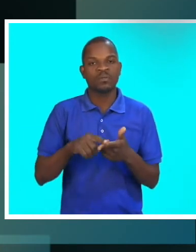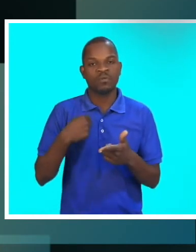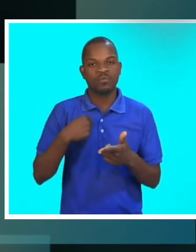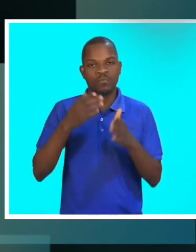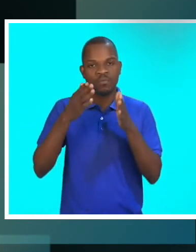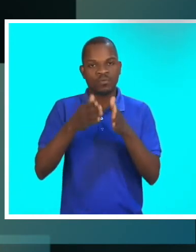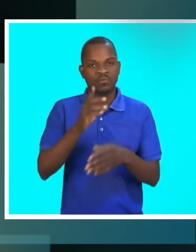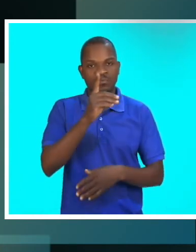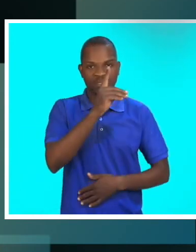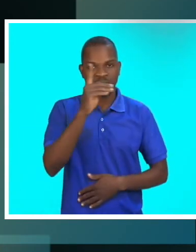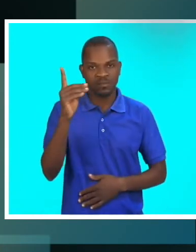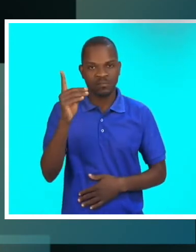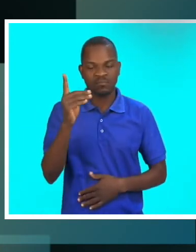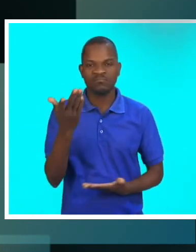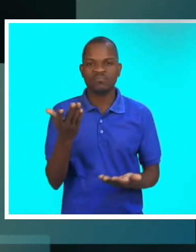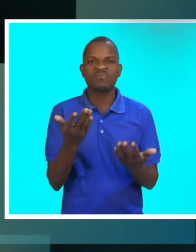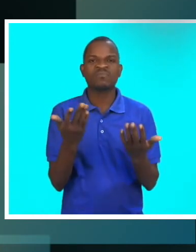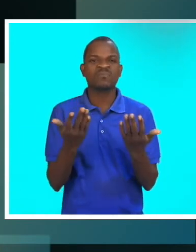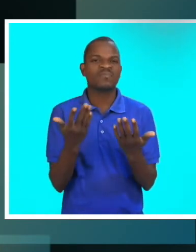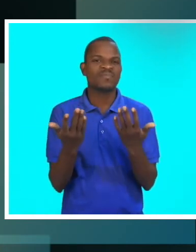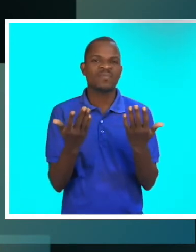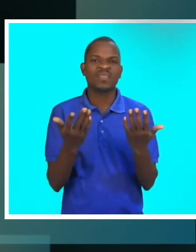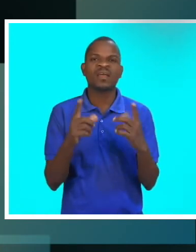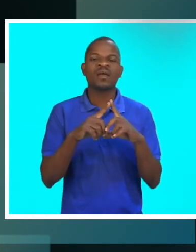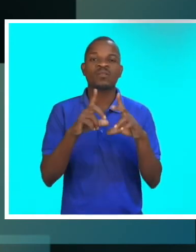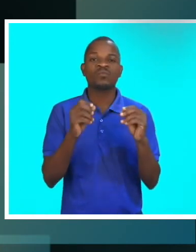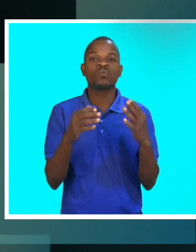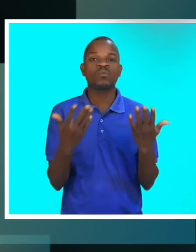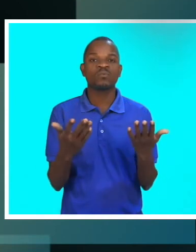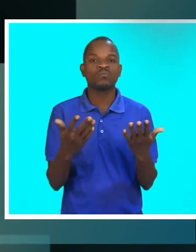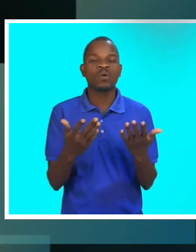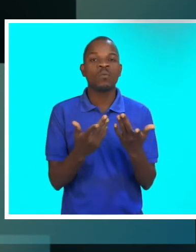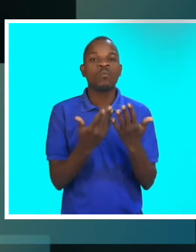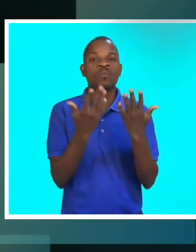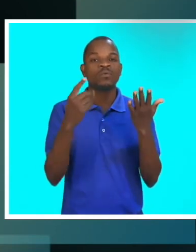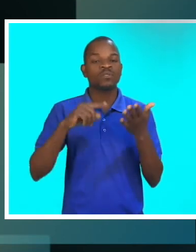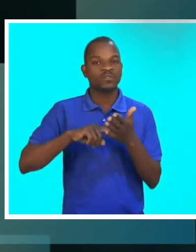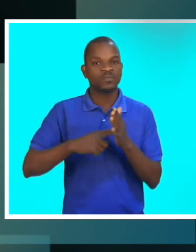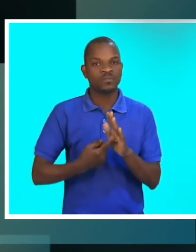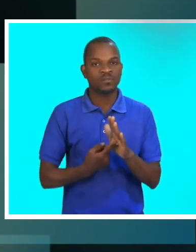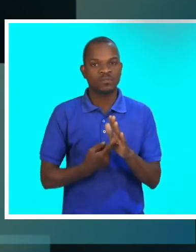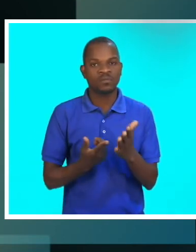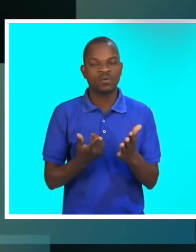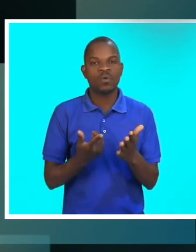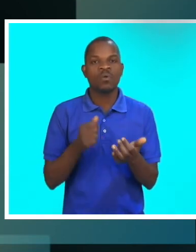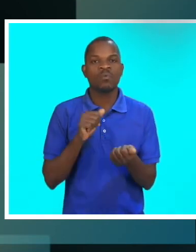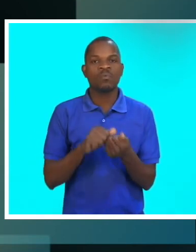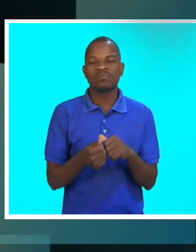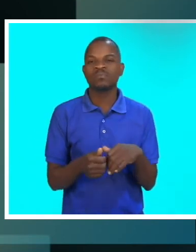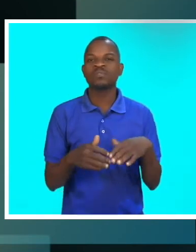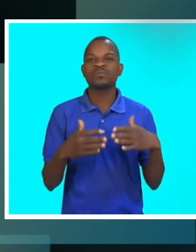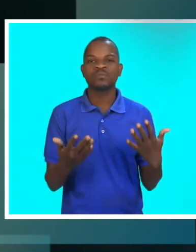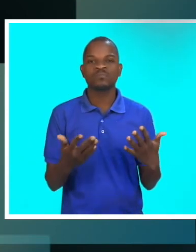a maior parte das vezes não são africanos.